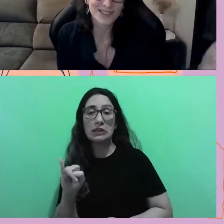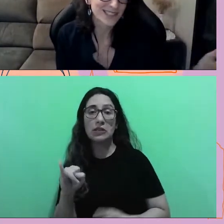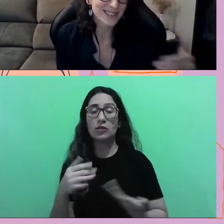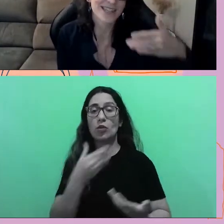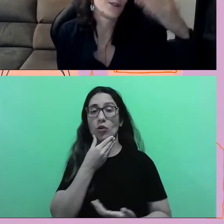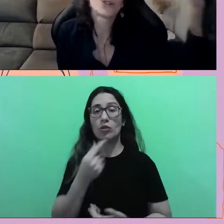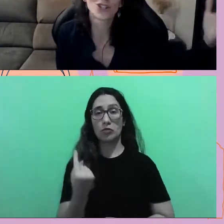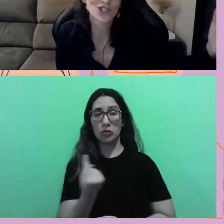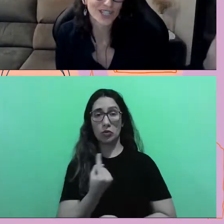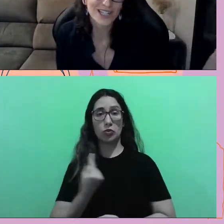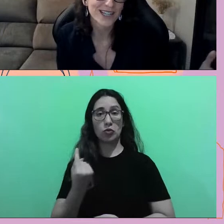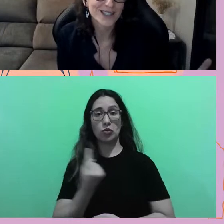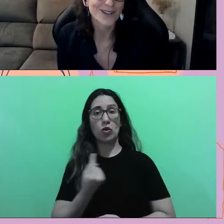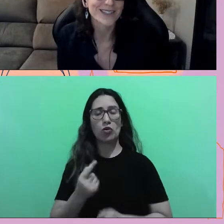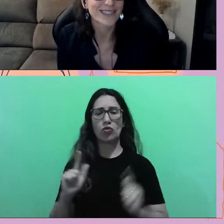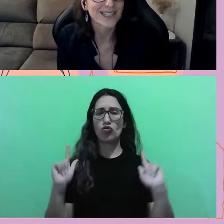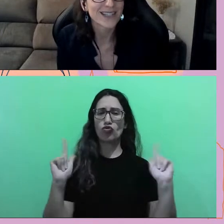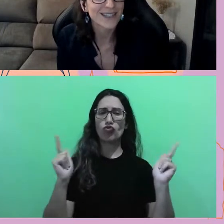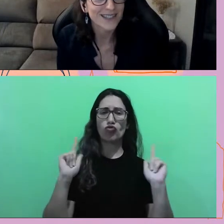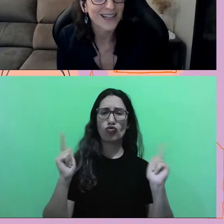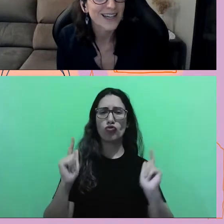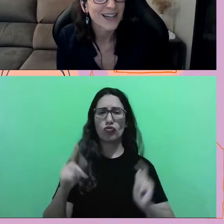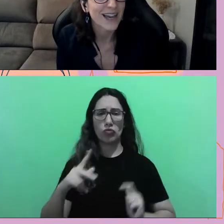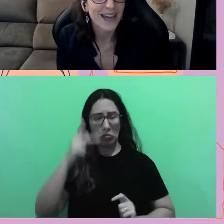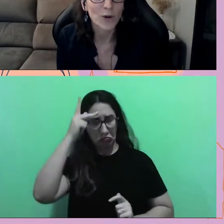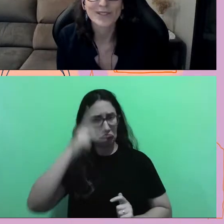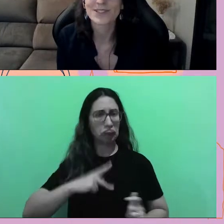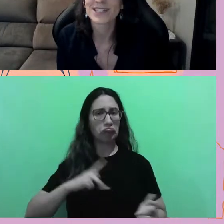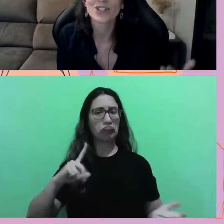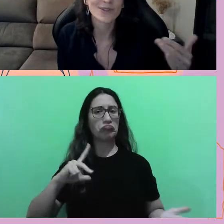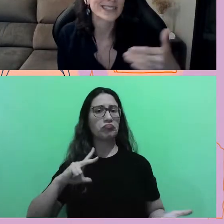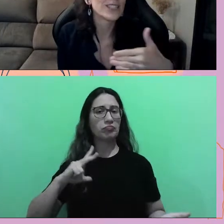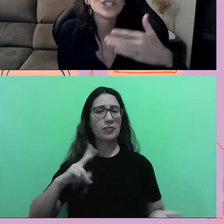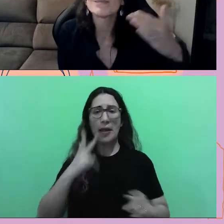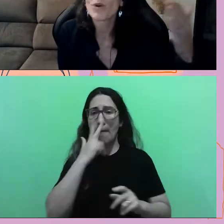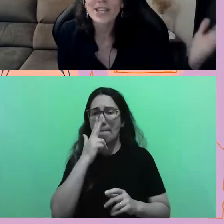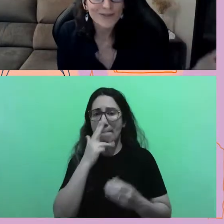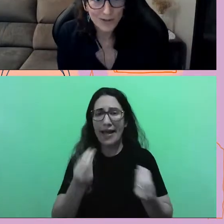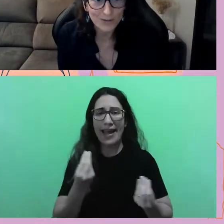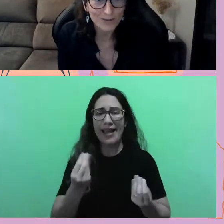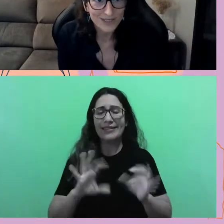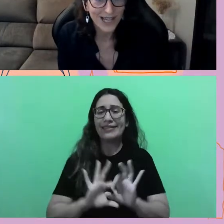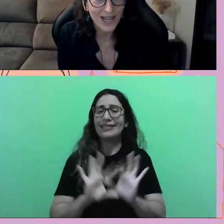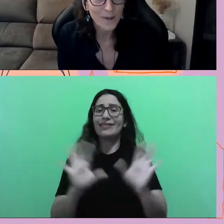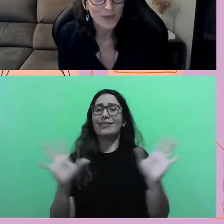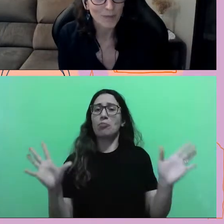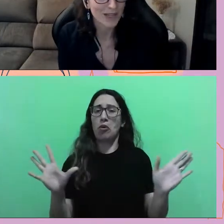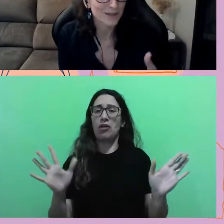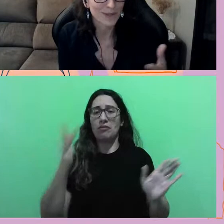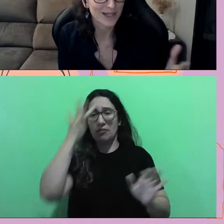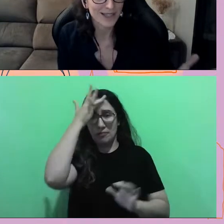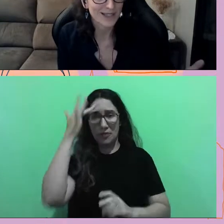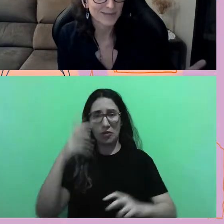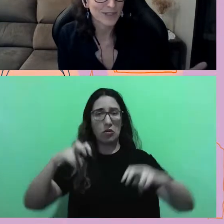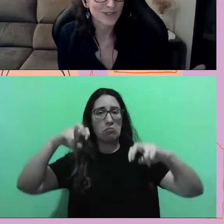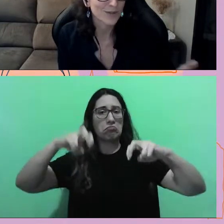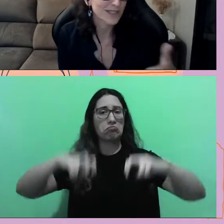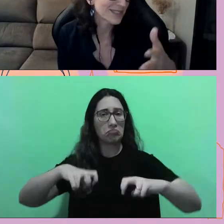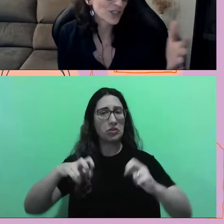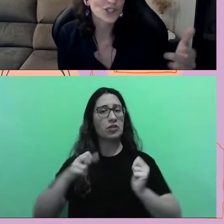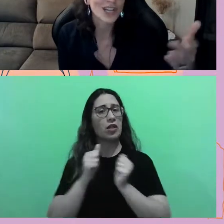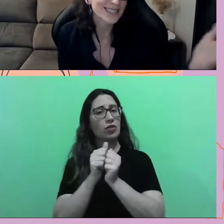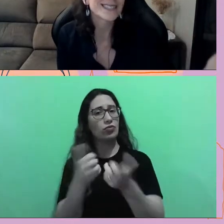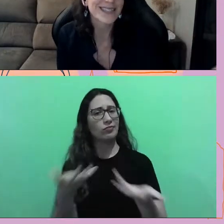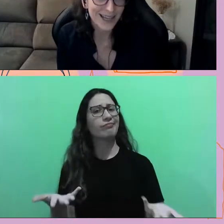está lá sozinha, você quer ir curtir sozinha, né? É como se você estivesse disponível, né? Para as